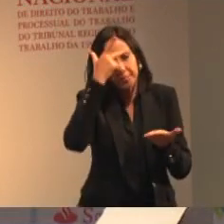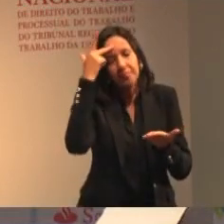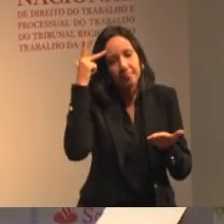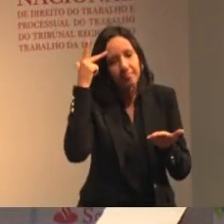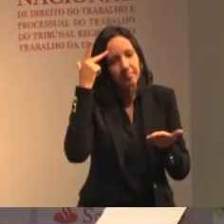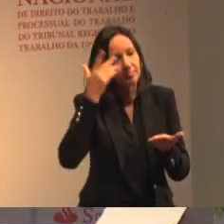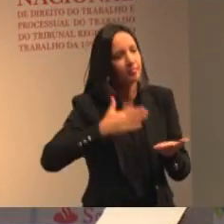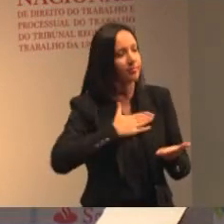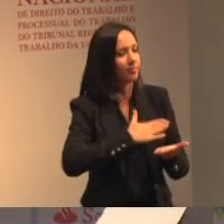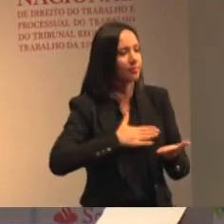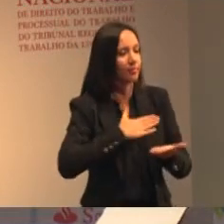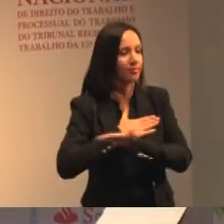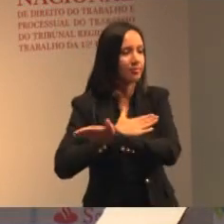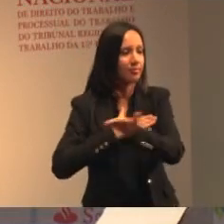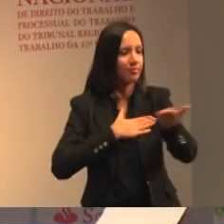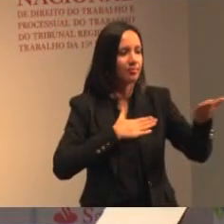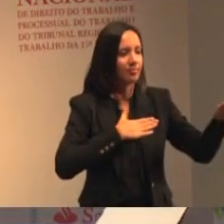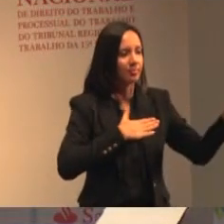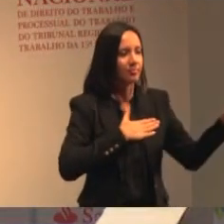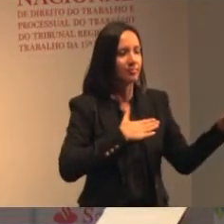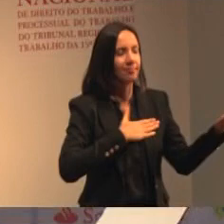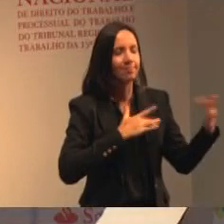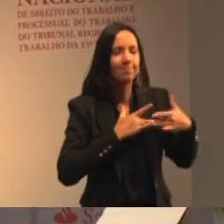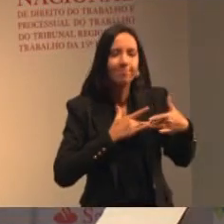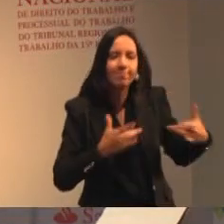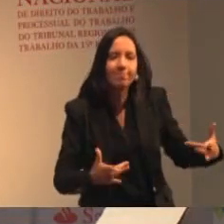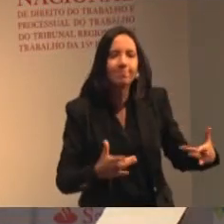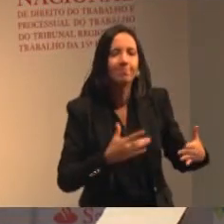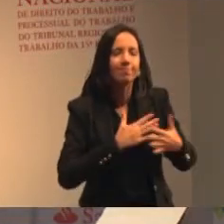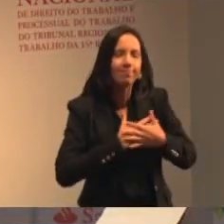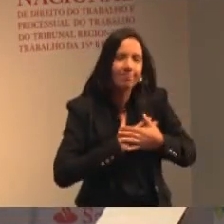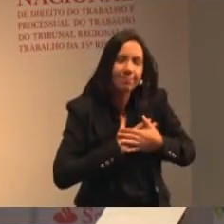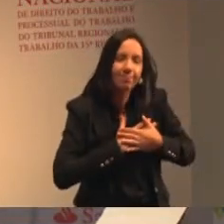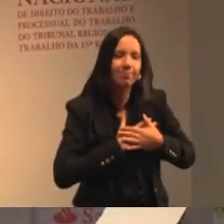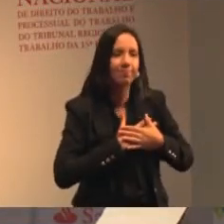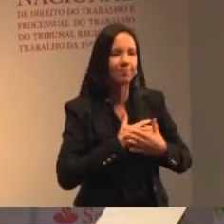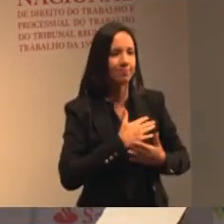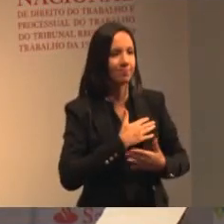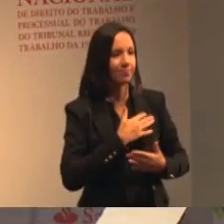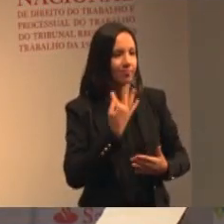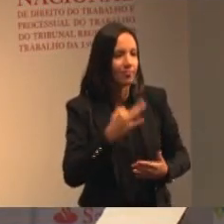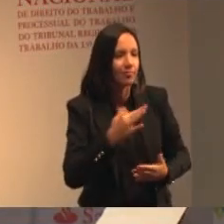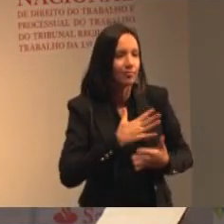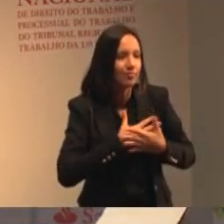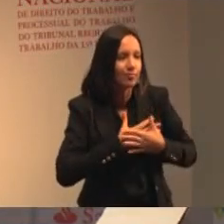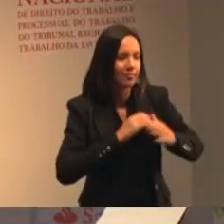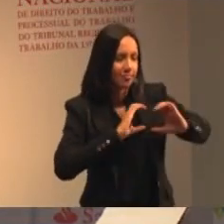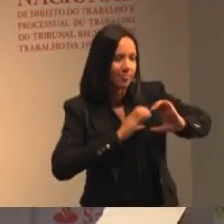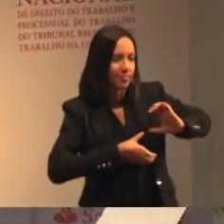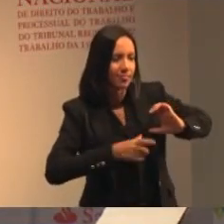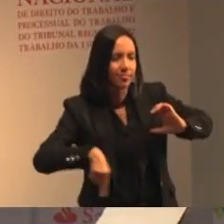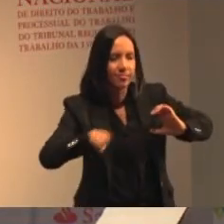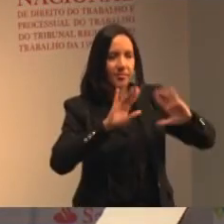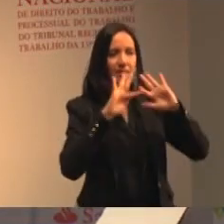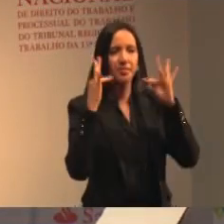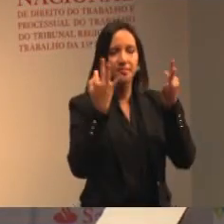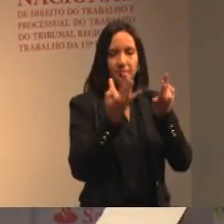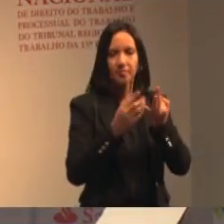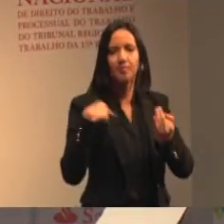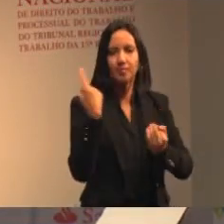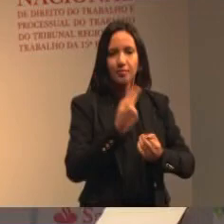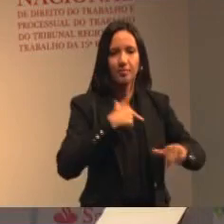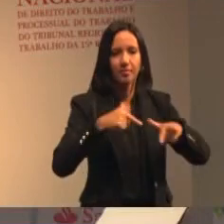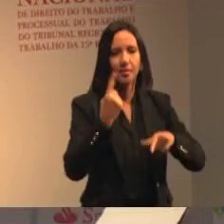Gostaria que todos, irmanados na dor, e em respeito à família do nosso servidor, fizéssemos